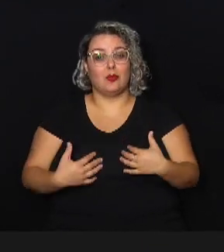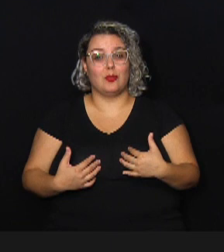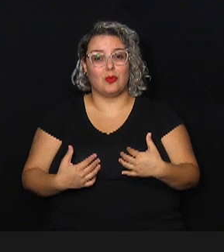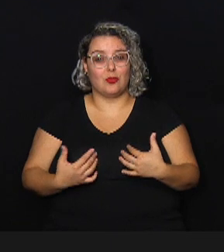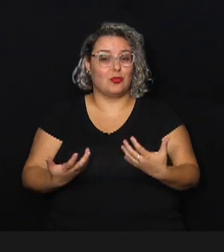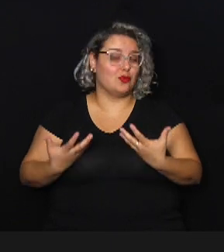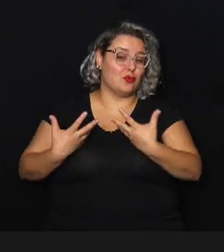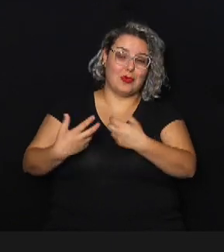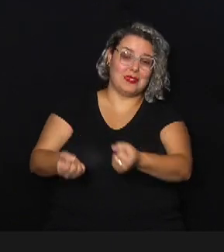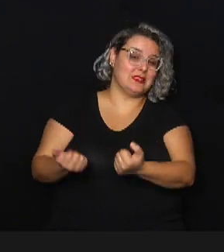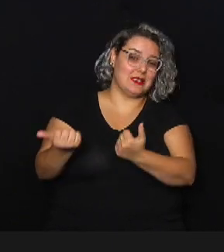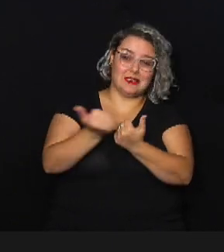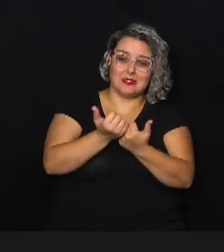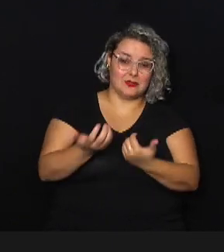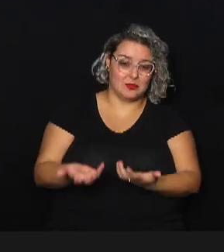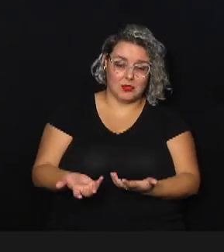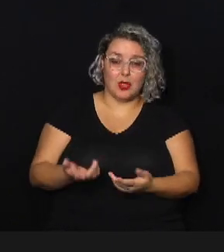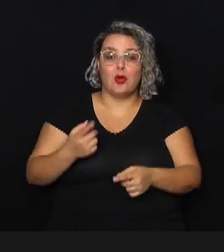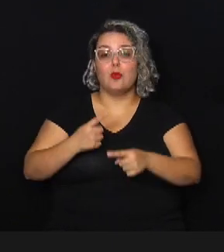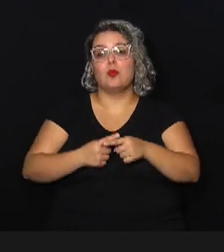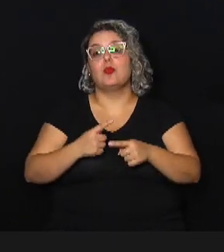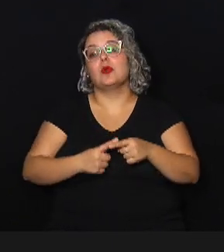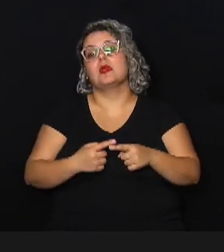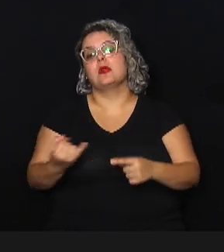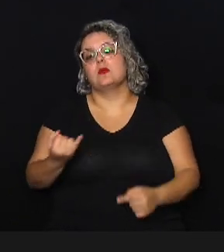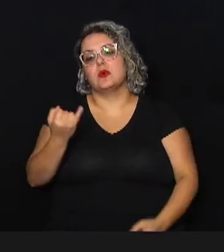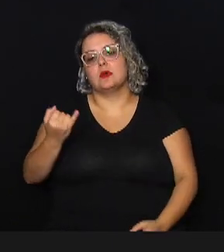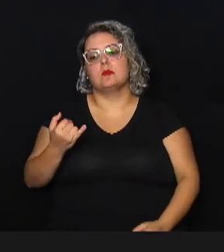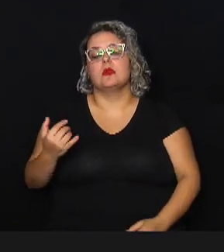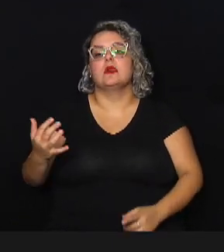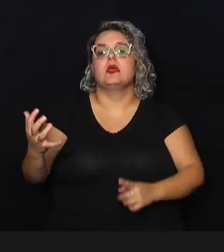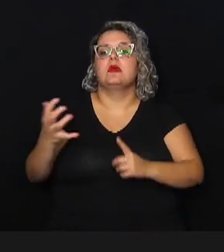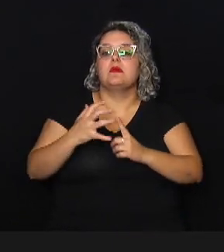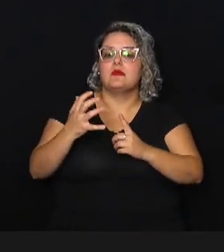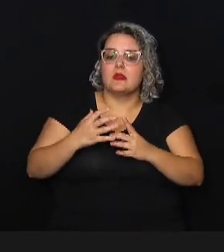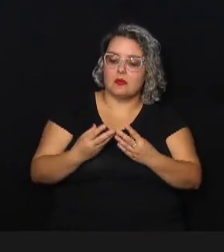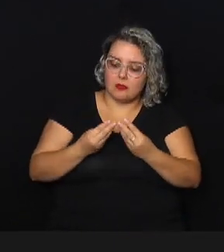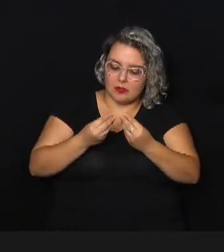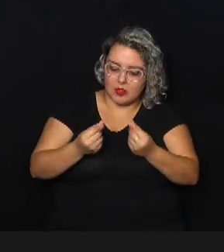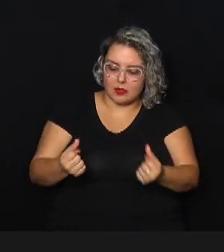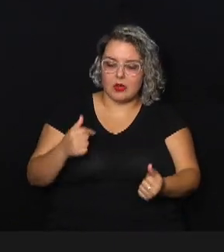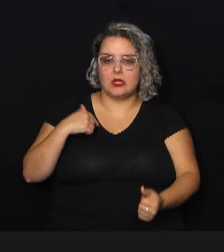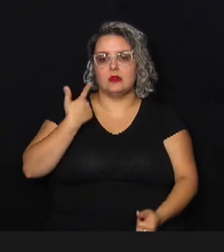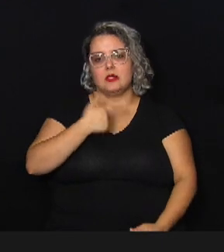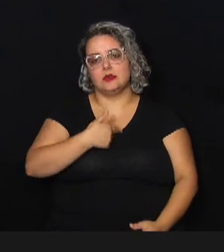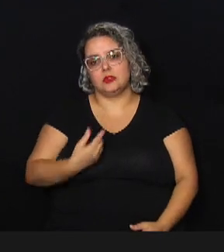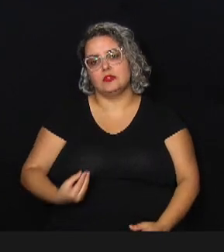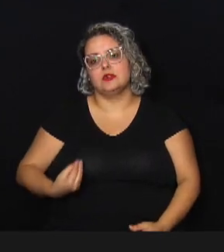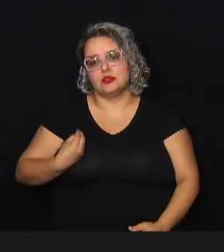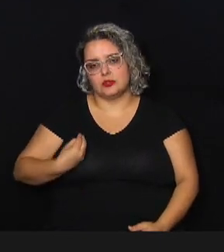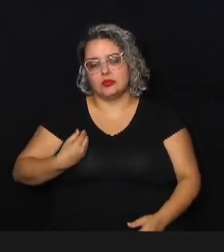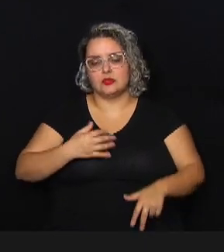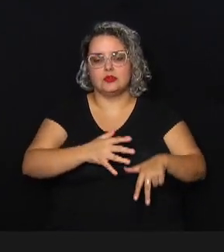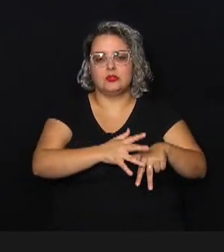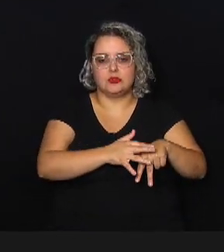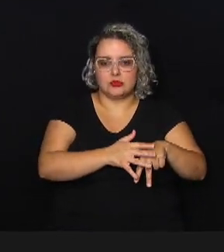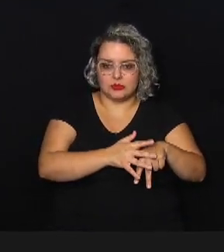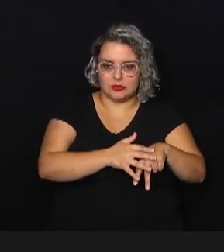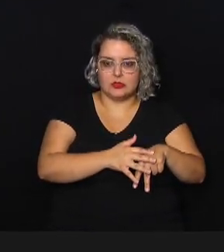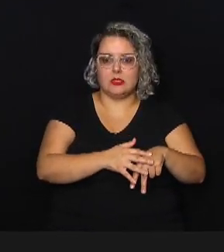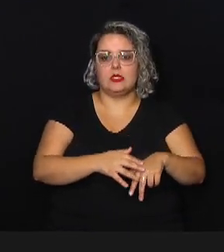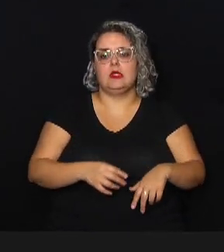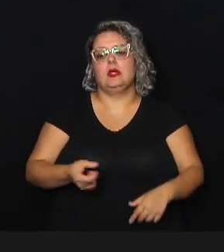é importante no transplante? Porque isso afeta muito a qualidade de vida dos pacientes. Tá? O paciente vai ter que fazer uso